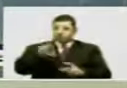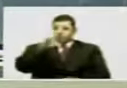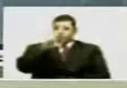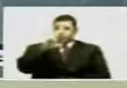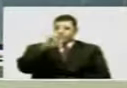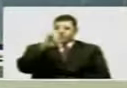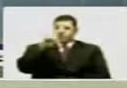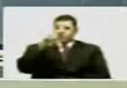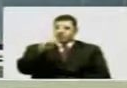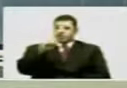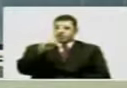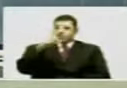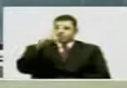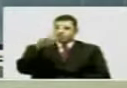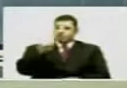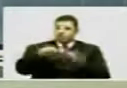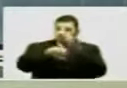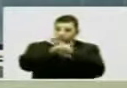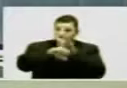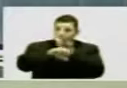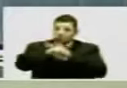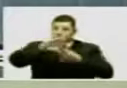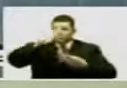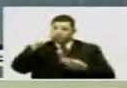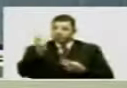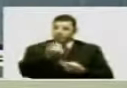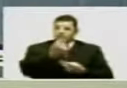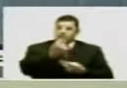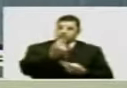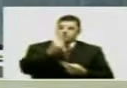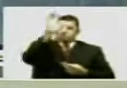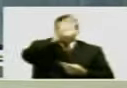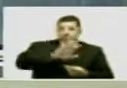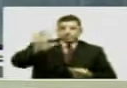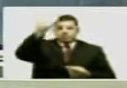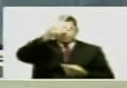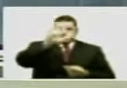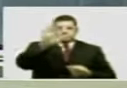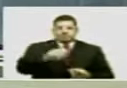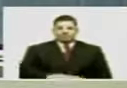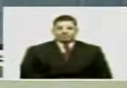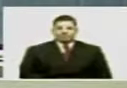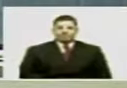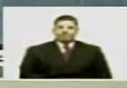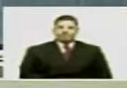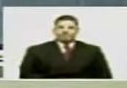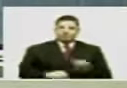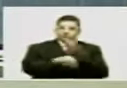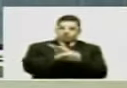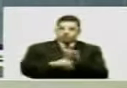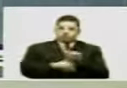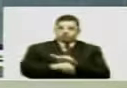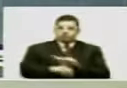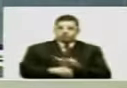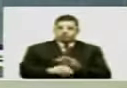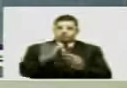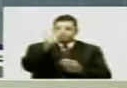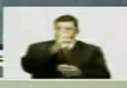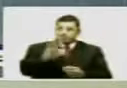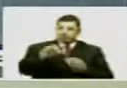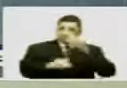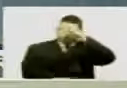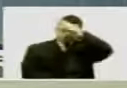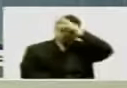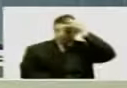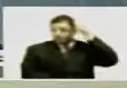Ricardo Peri Nardi, Procurador-Geral da República, da Procuradoria da República Federal